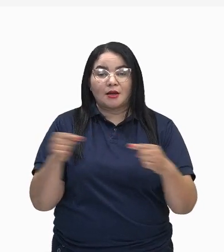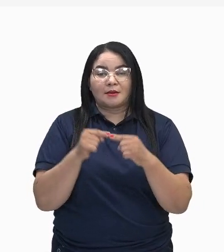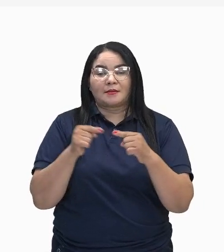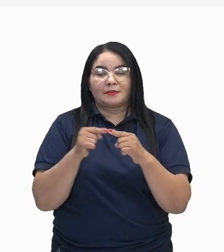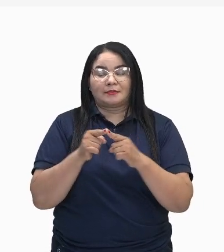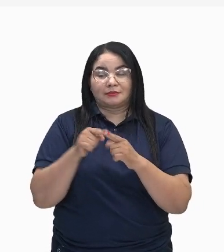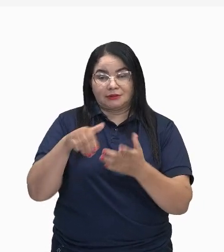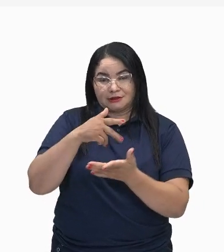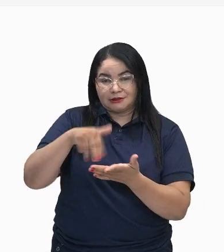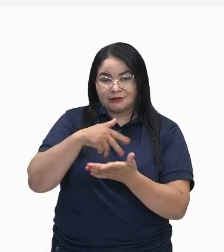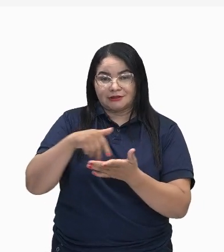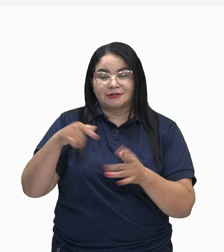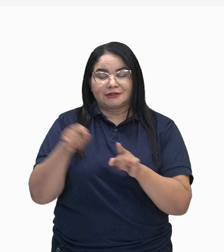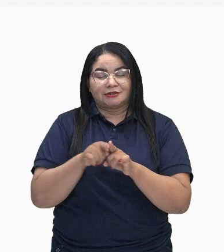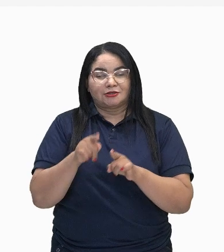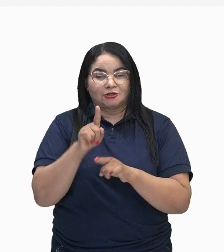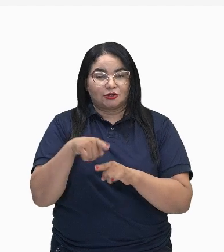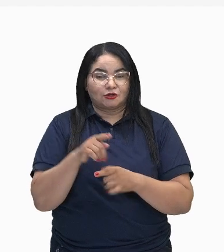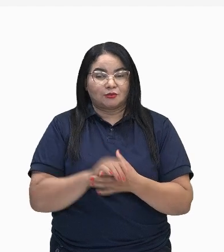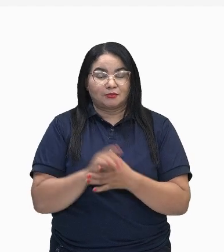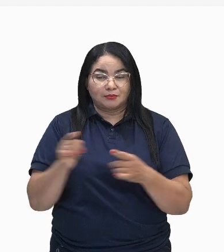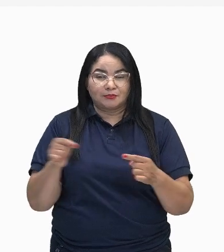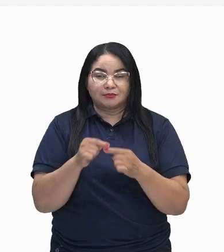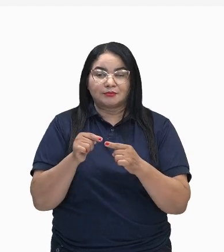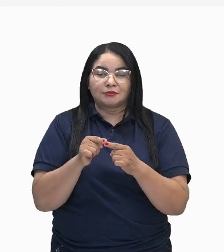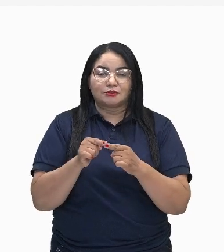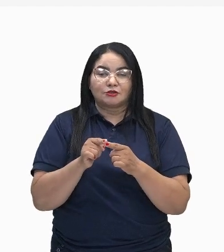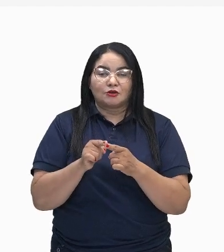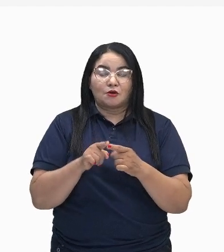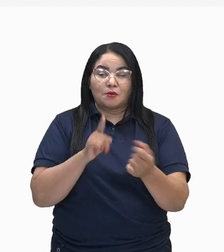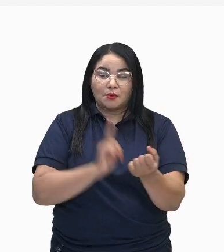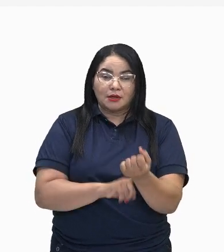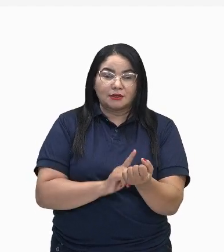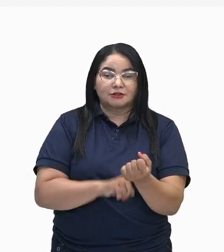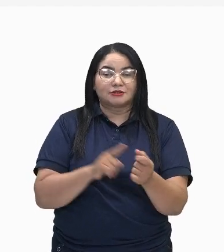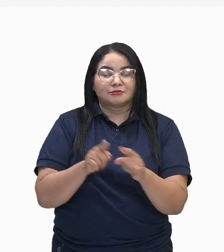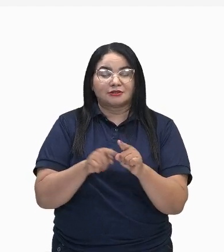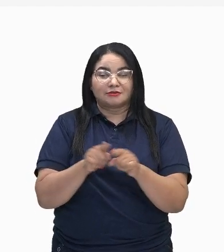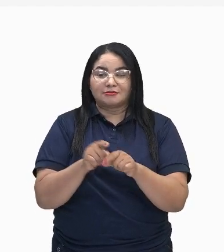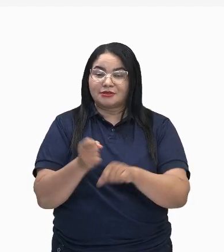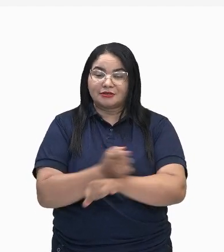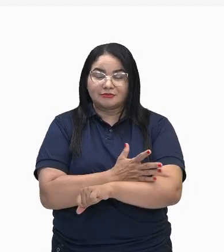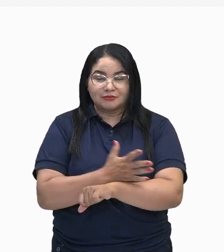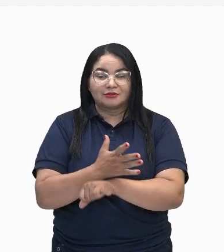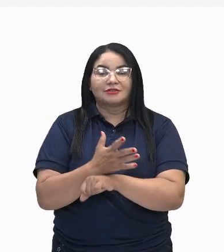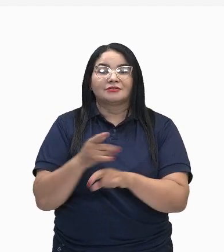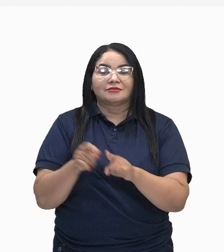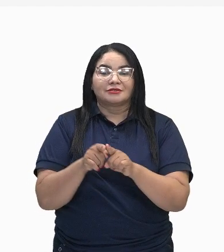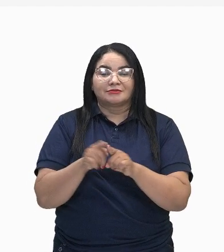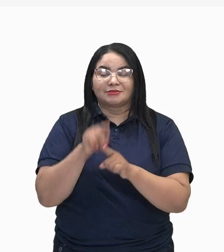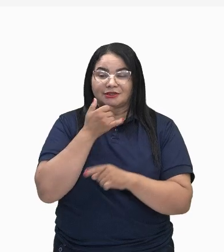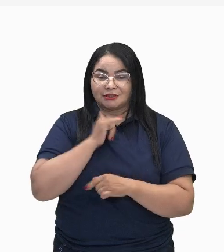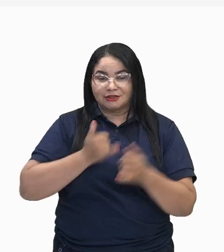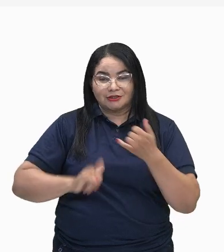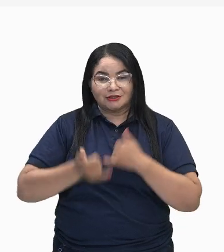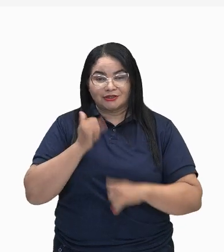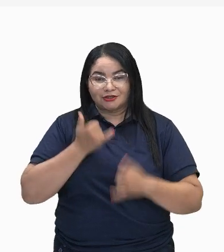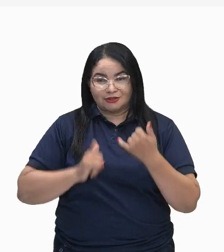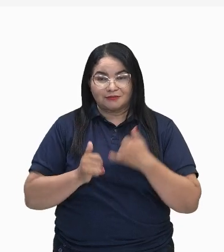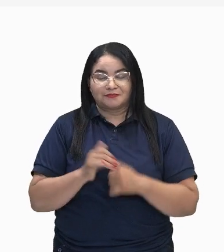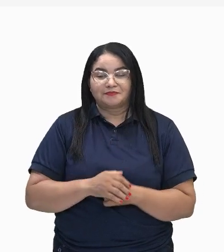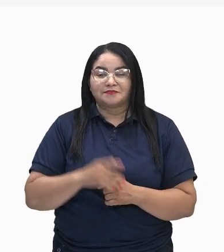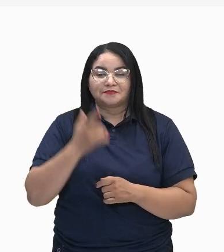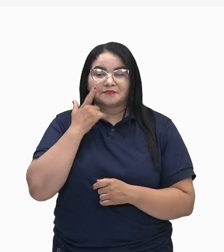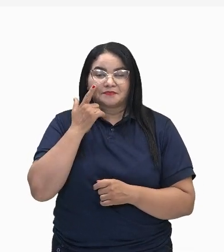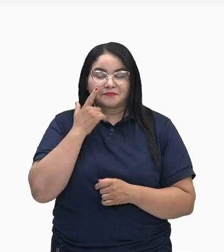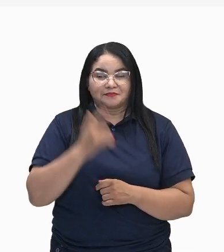a alma da coreografia, ditando o ritmo, a emoção e a energia. Vamos ouvir uma